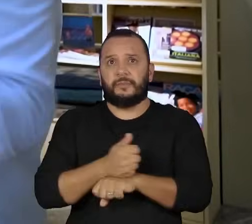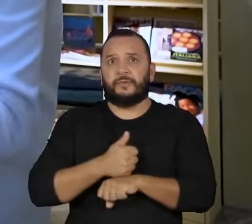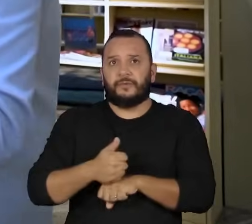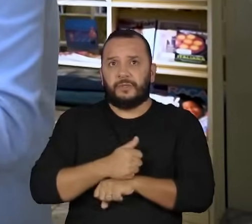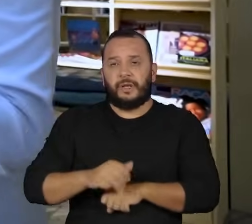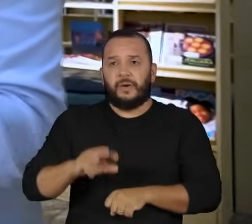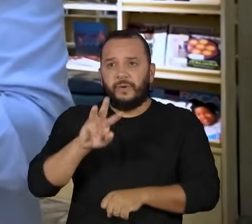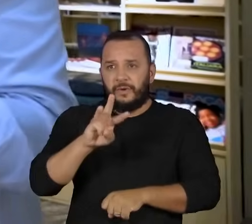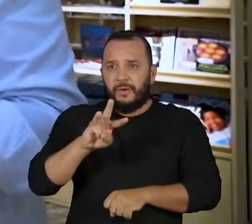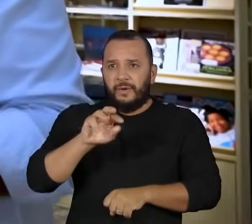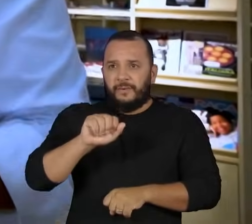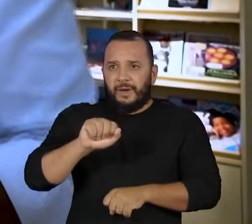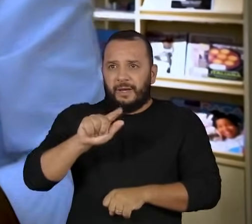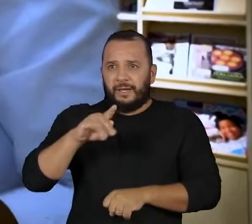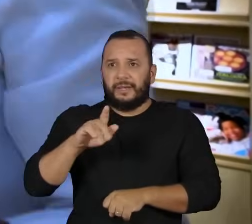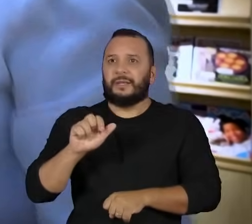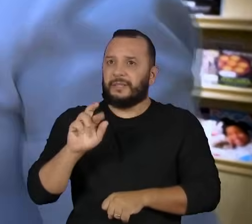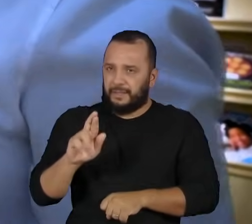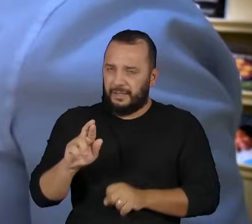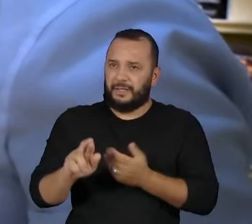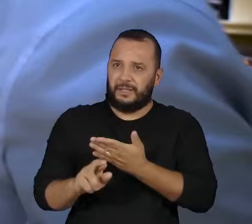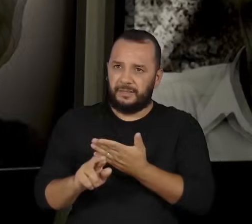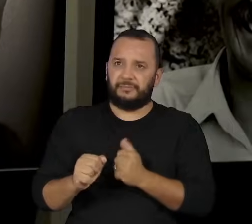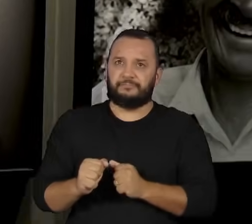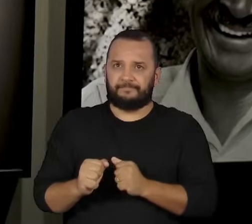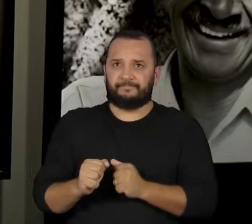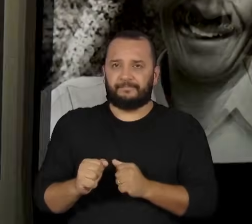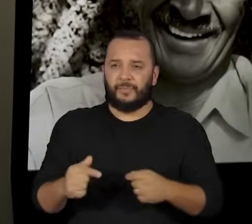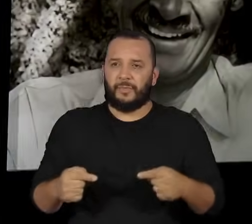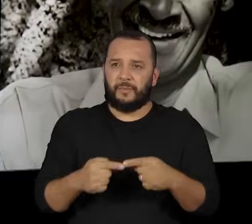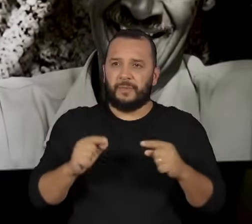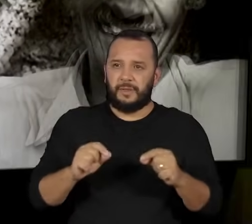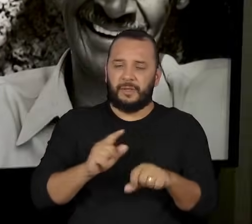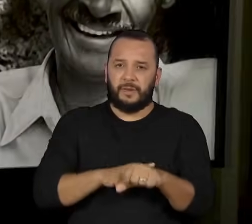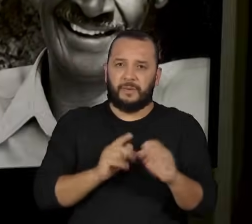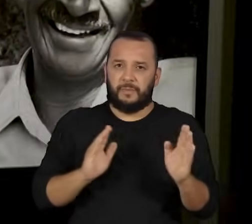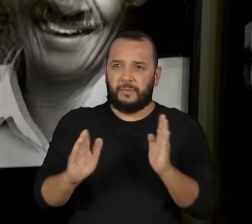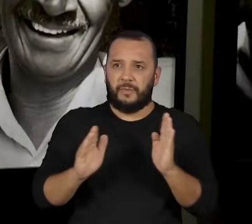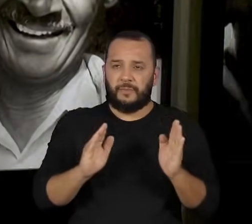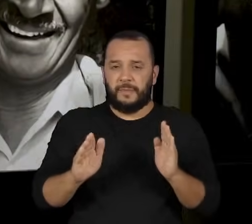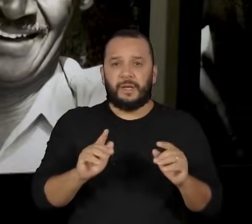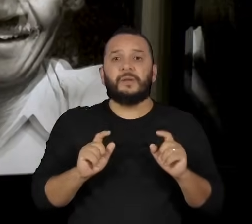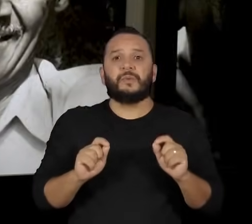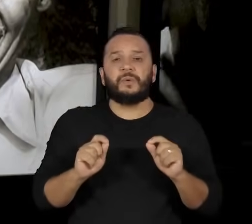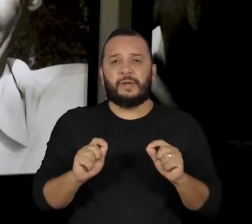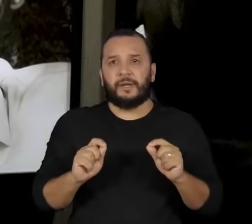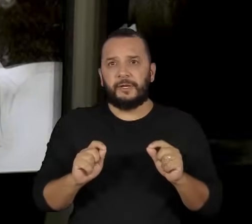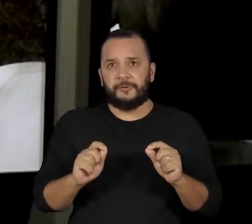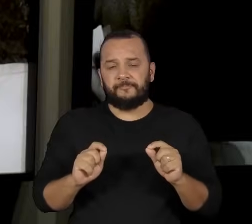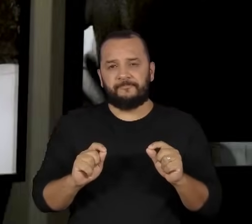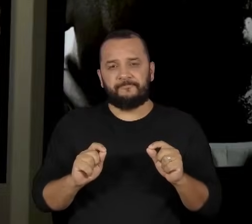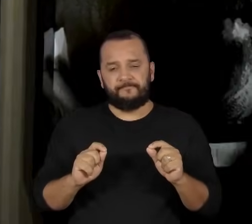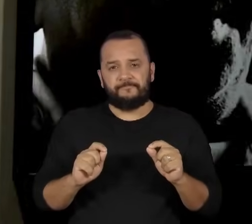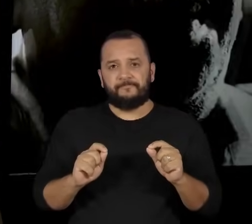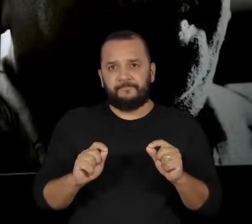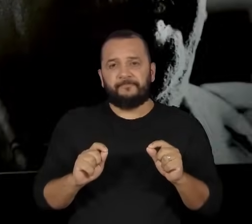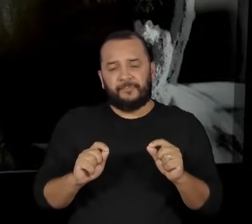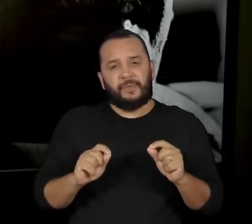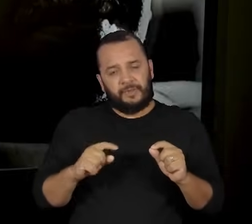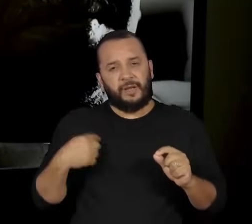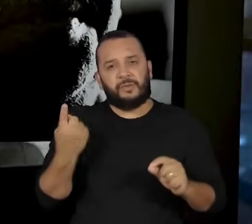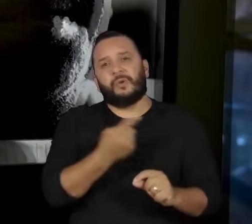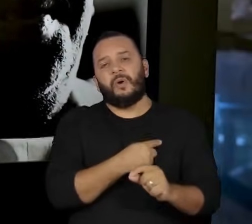o Wagner Celestino coincide com um momento de afirmação na